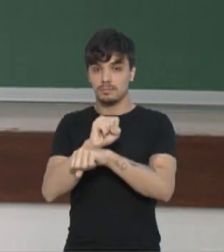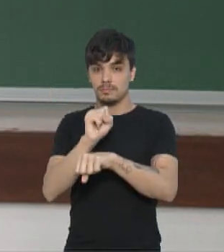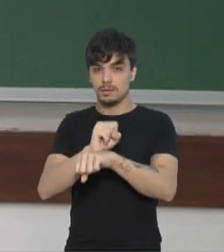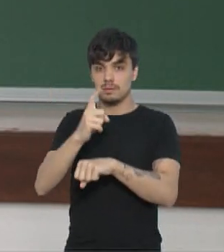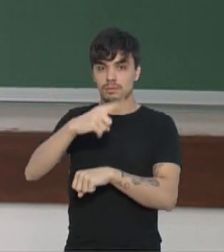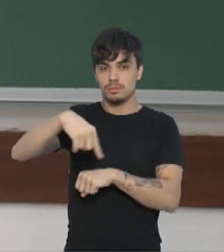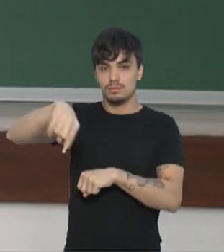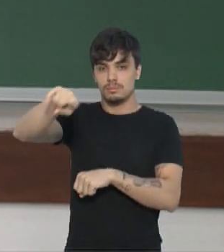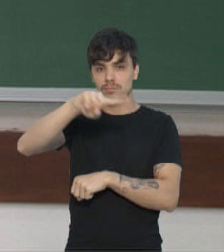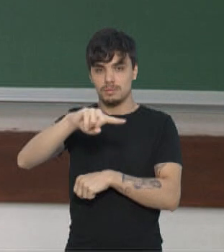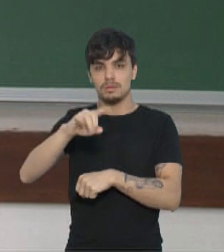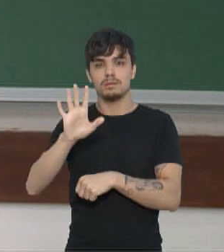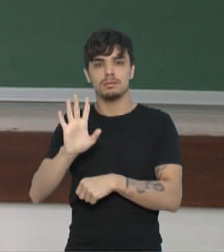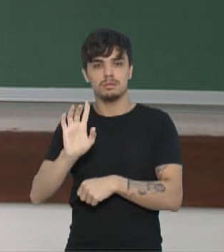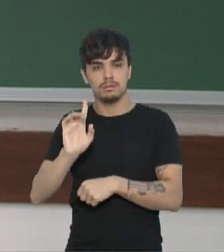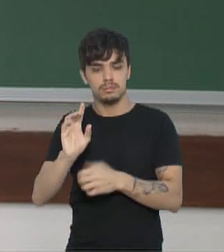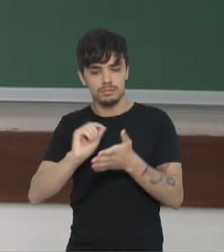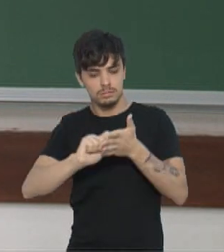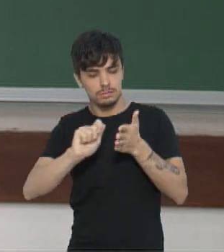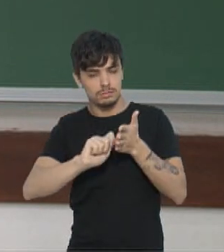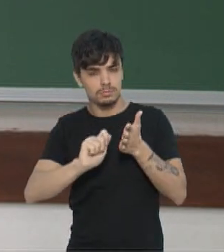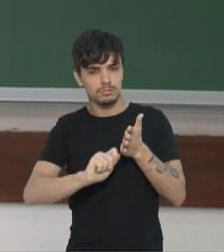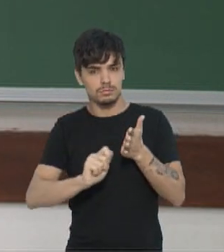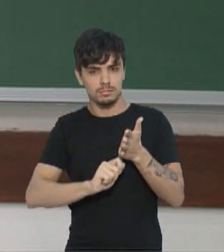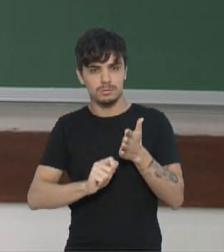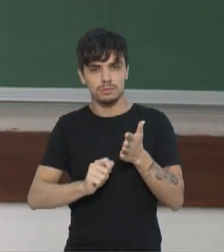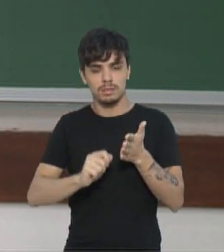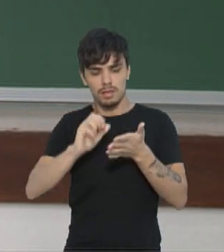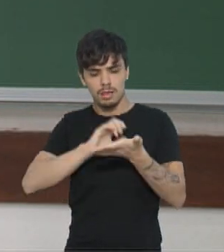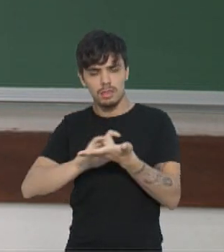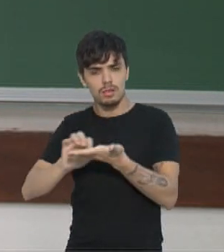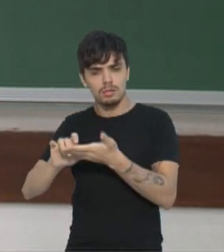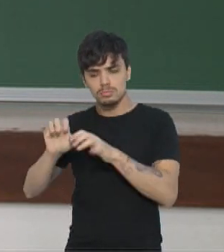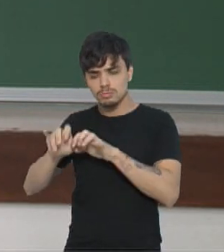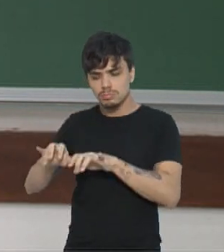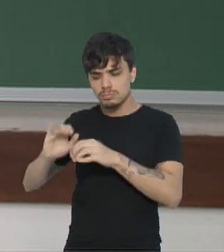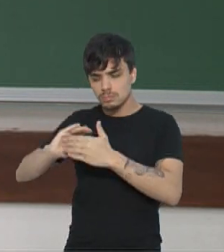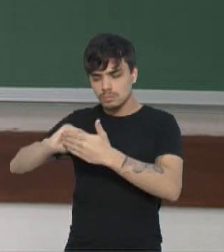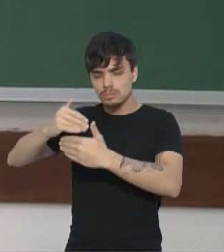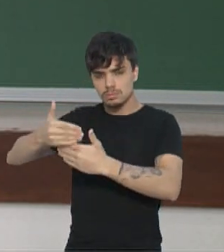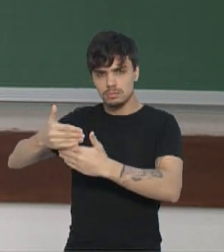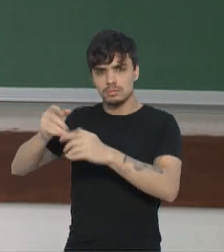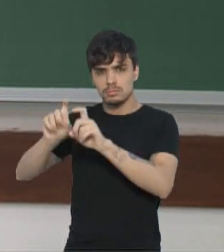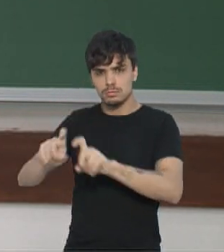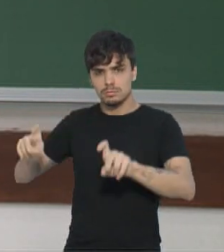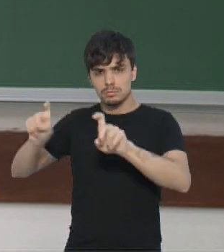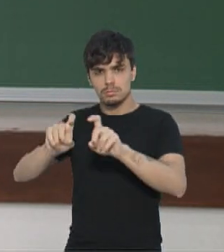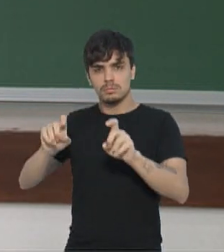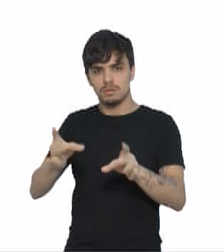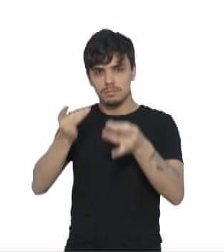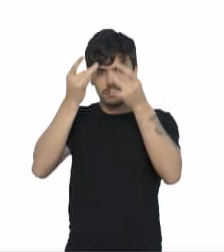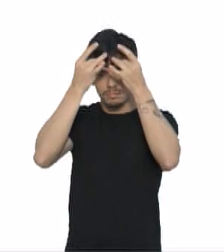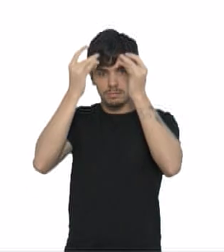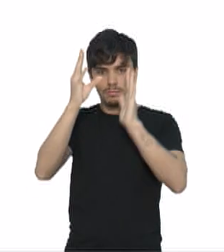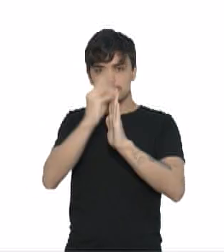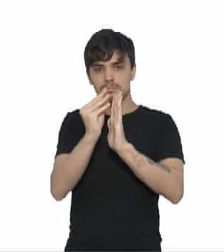então você fazer as suas anotações, talvez no notebook, para bem fixar esse conteúdo.